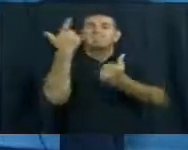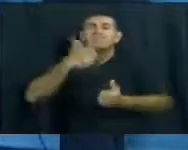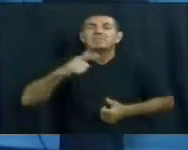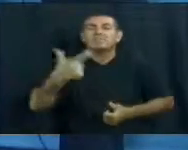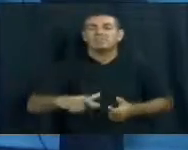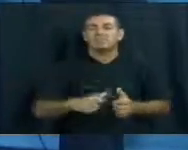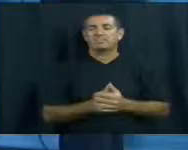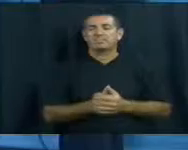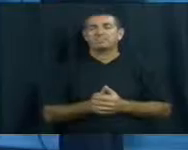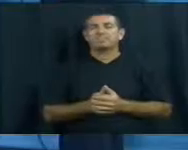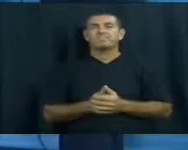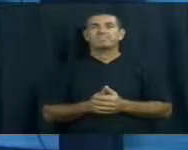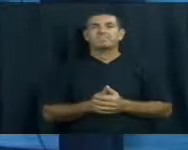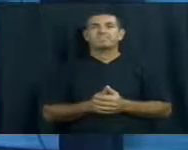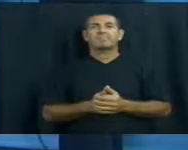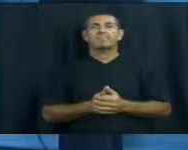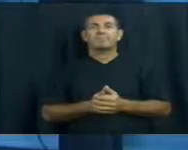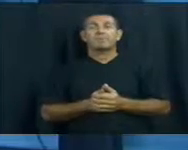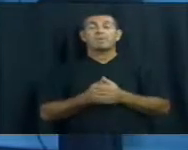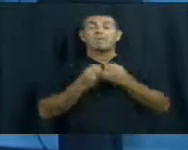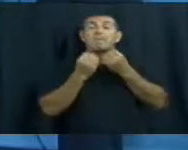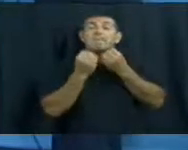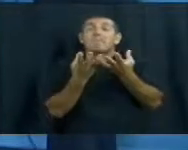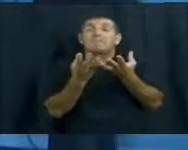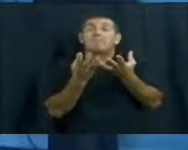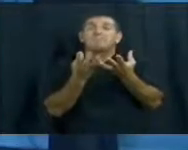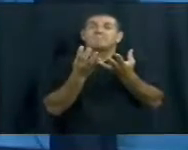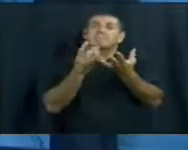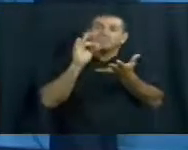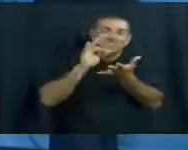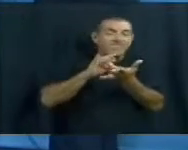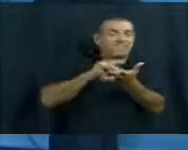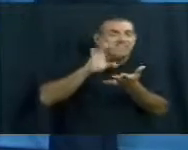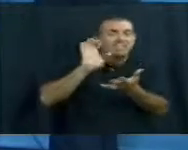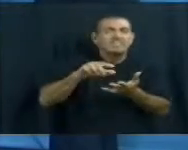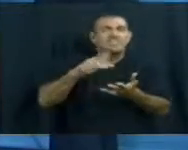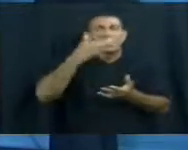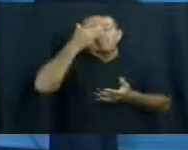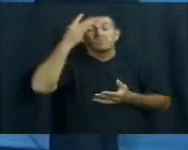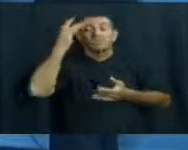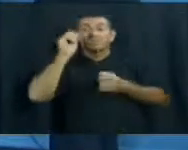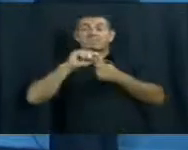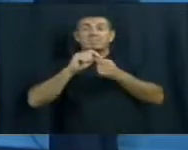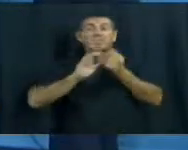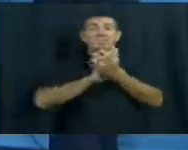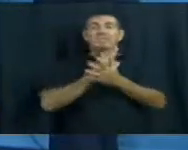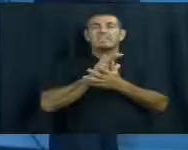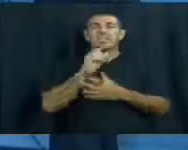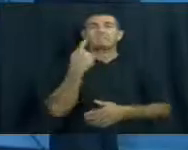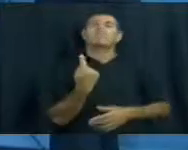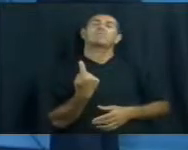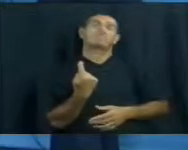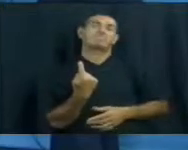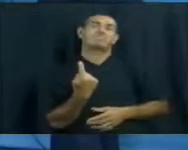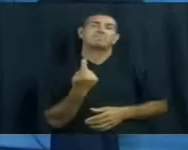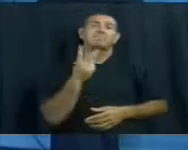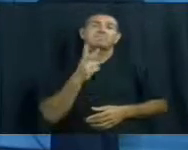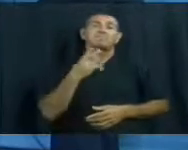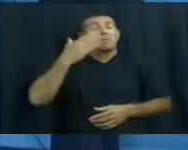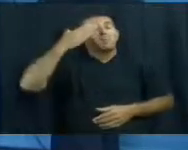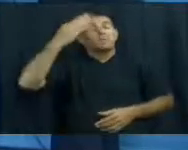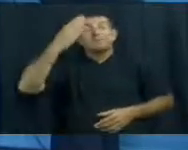movimento. A máxima é muito verdadeira. Ninguém faz alguma coisa sozinho.